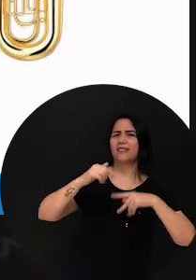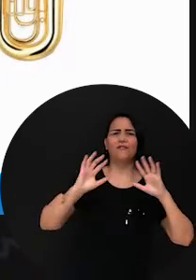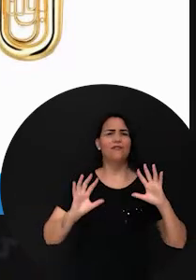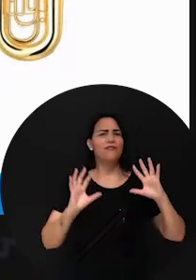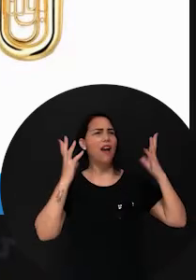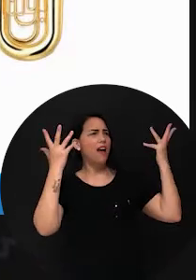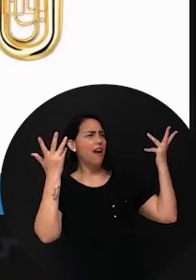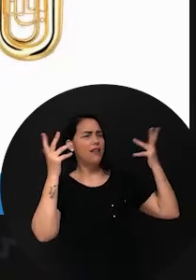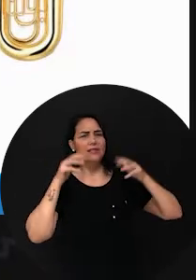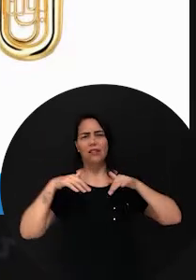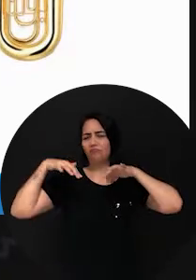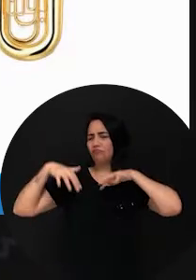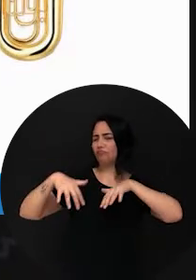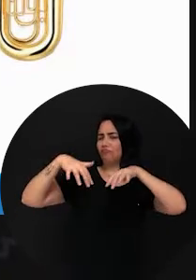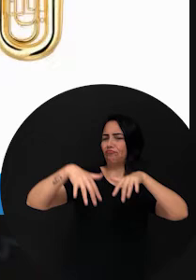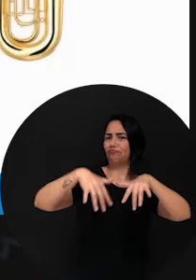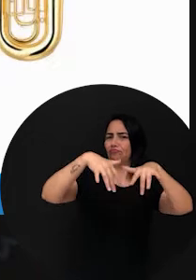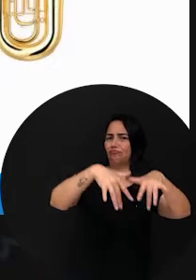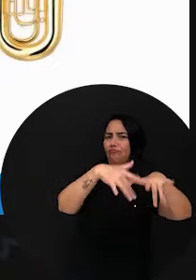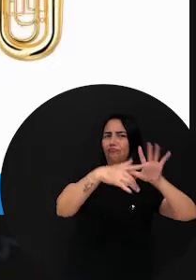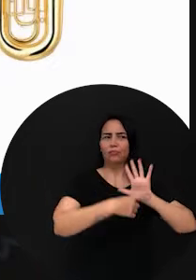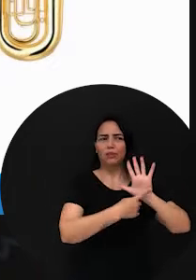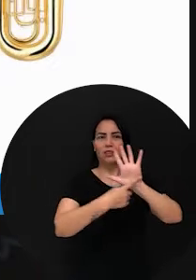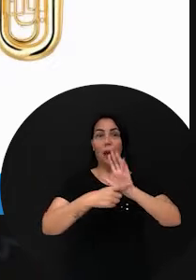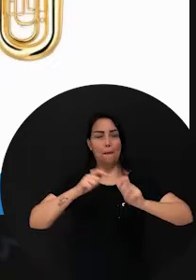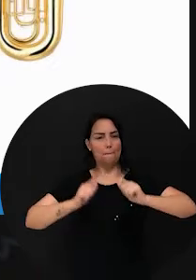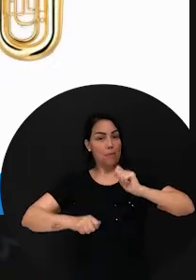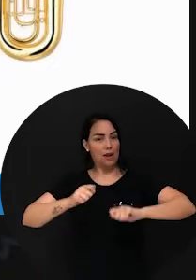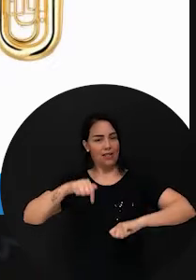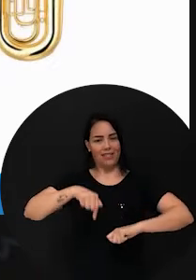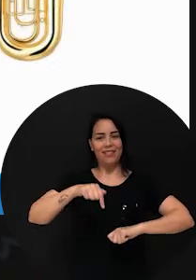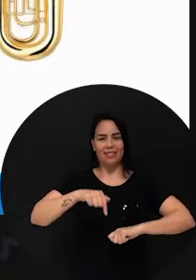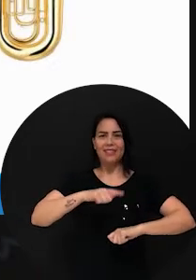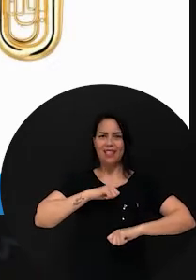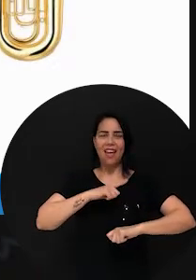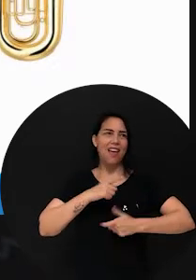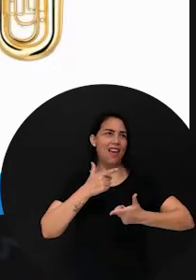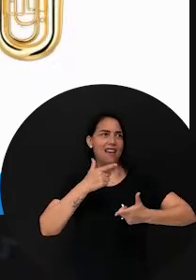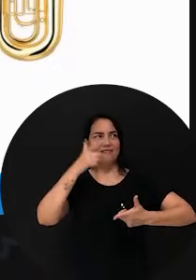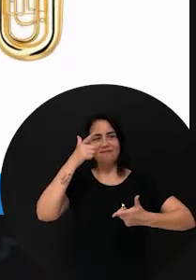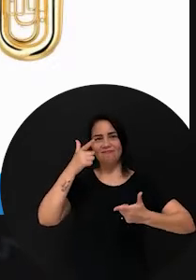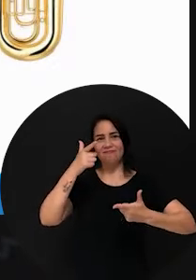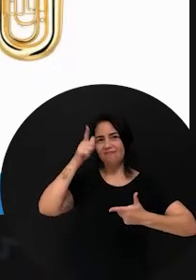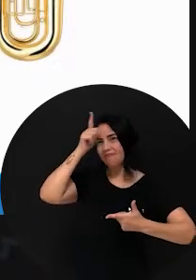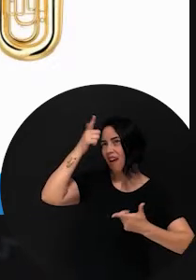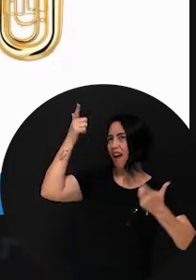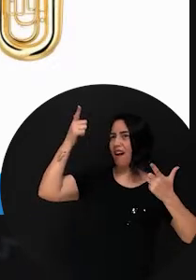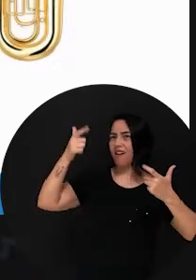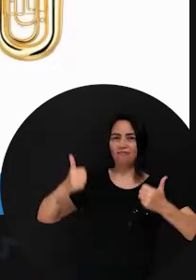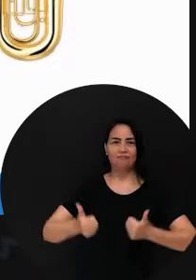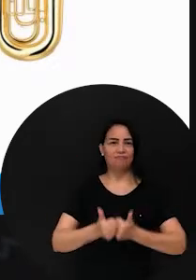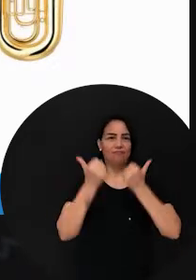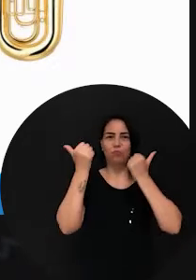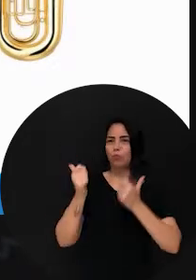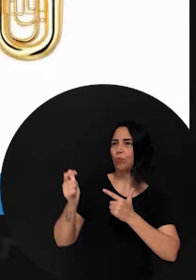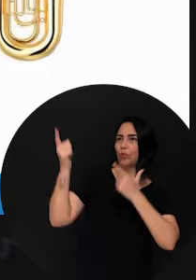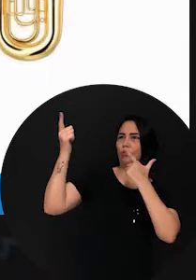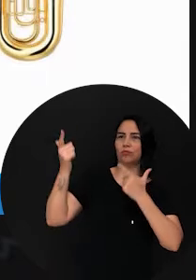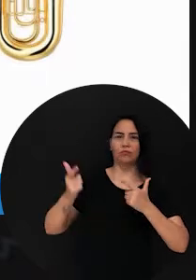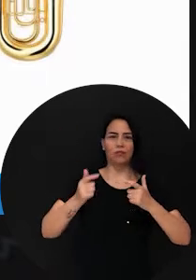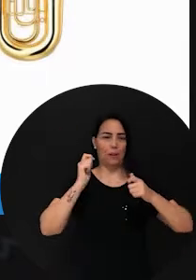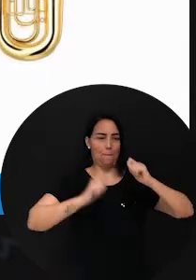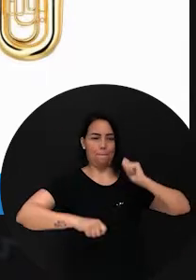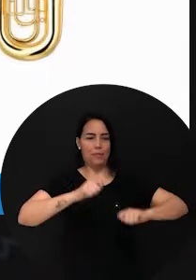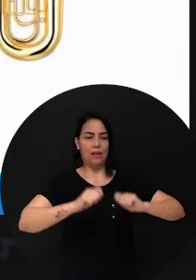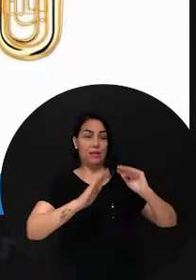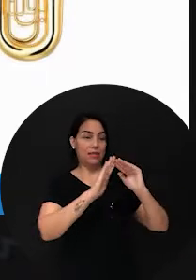nos desfiles, as bandas, né? As bandas aí das Schützenfest, as bandas de